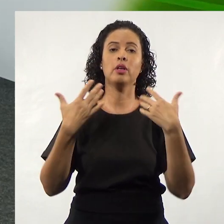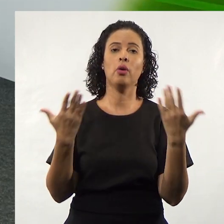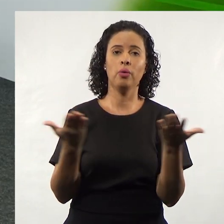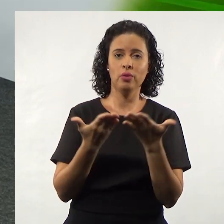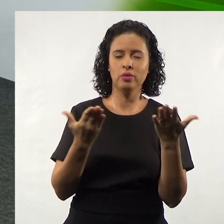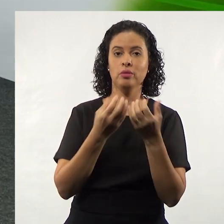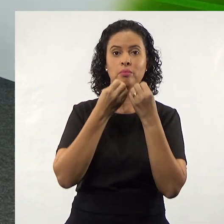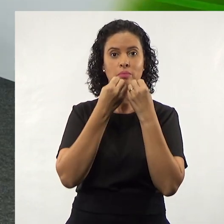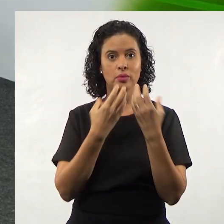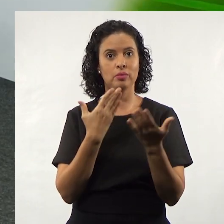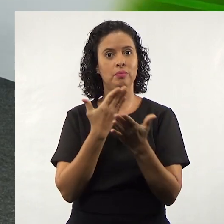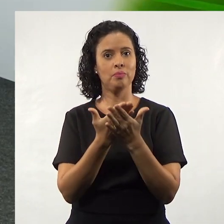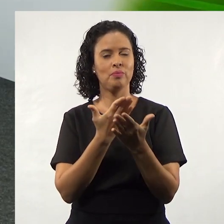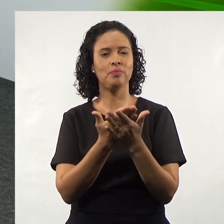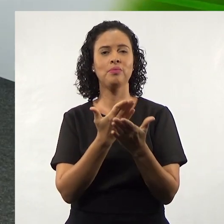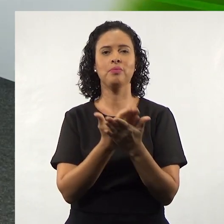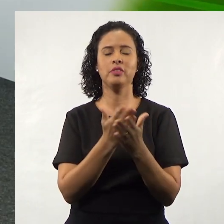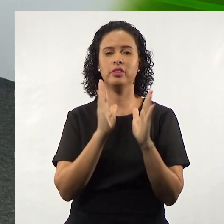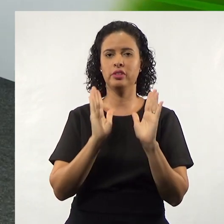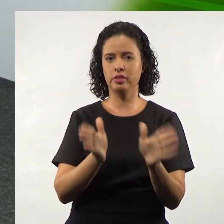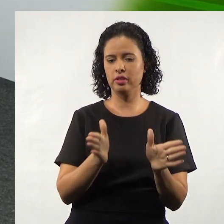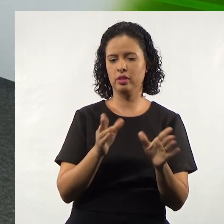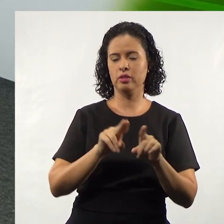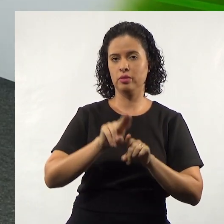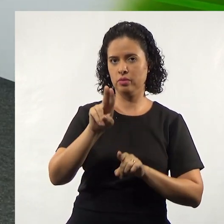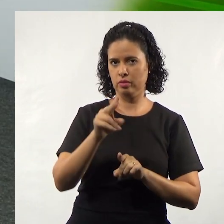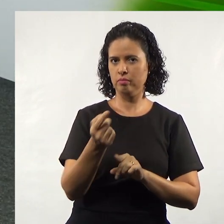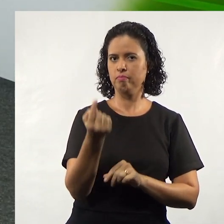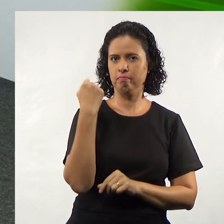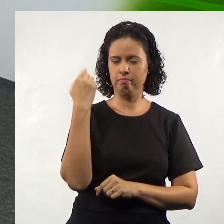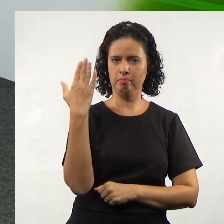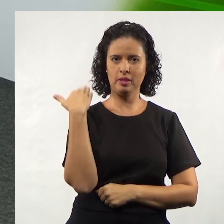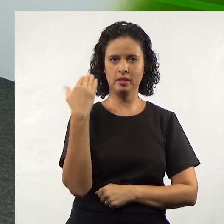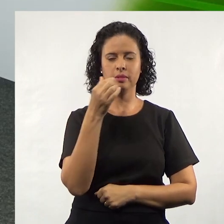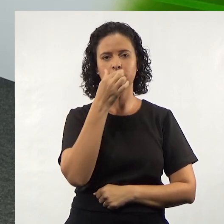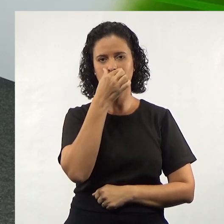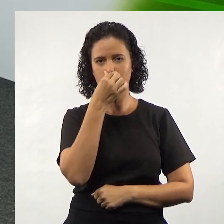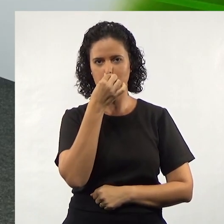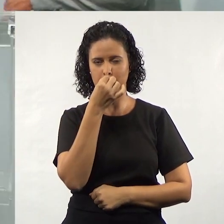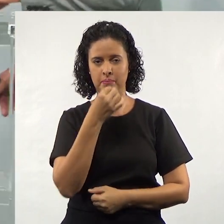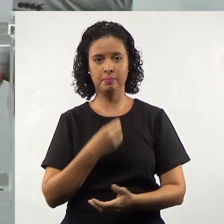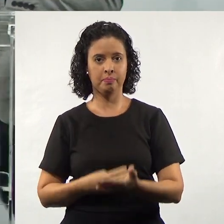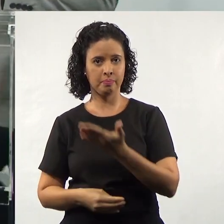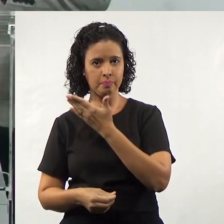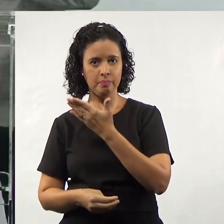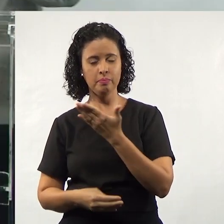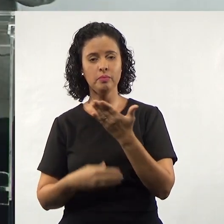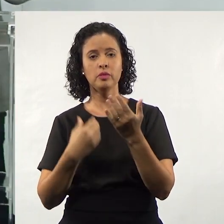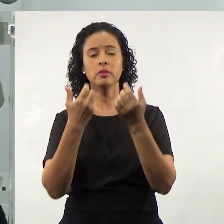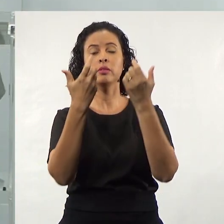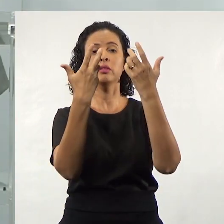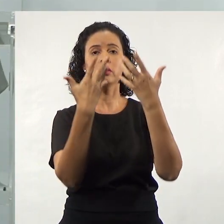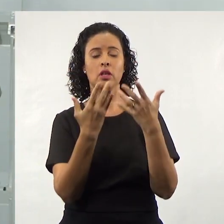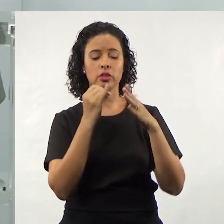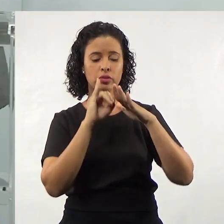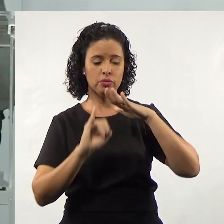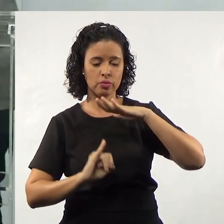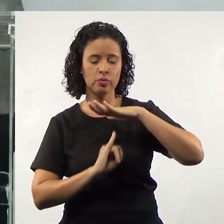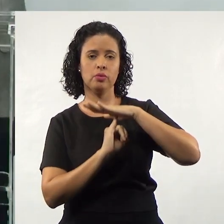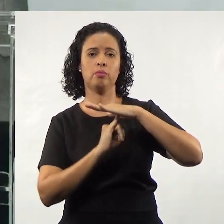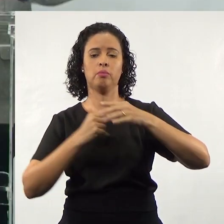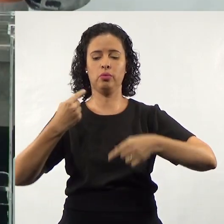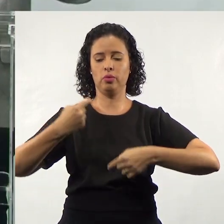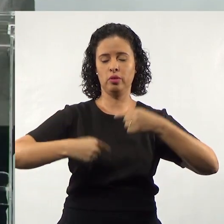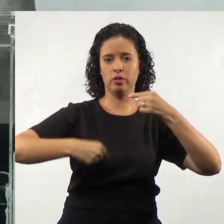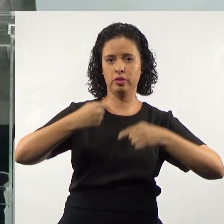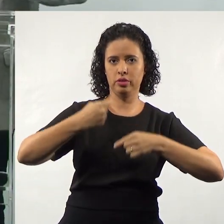vamos ver hoje, assim como nós já vimos na unidade anterior. Vamos para cá porque eu quero te dizer uma coisa, vamos falar de instituições políticas,